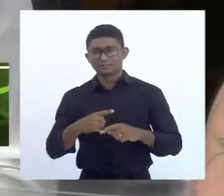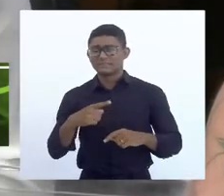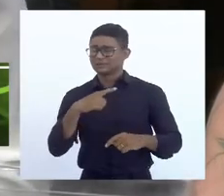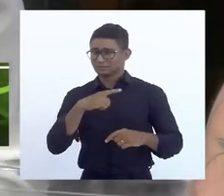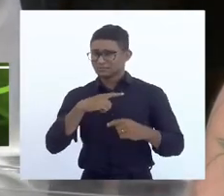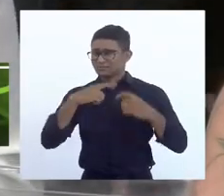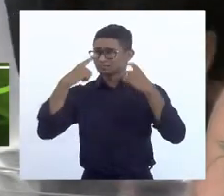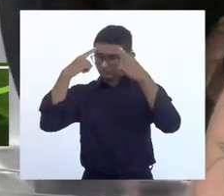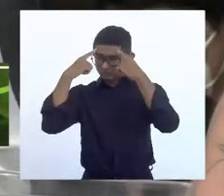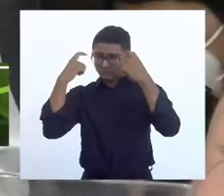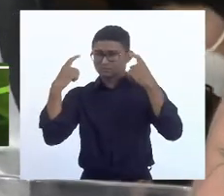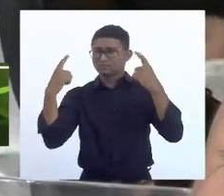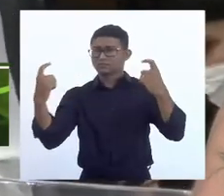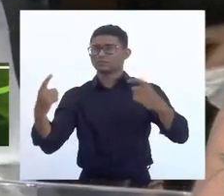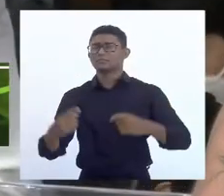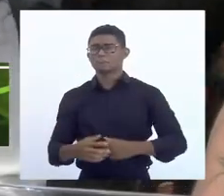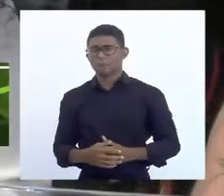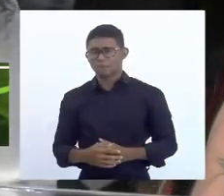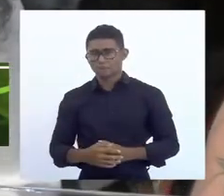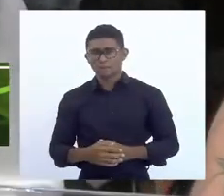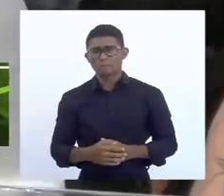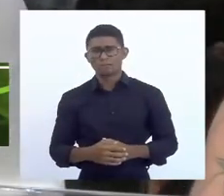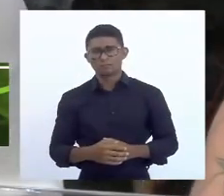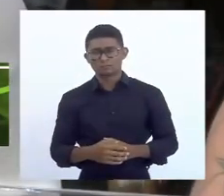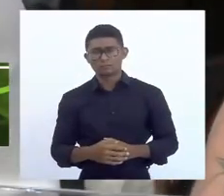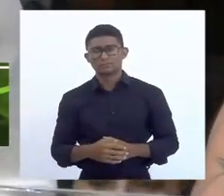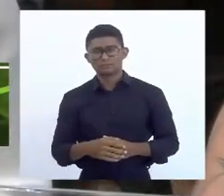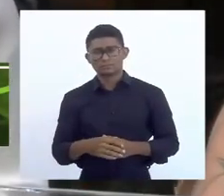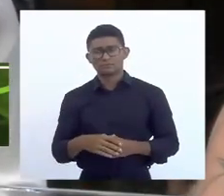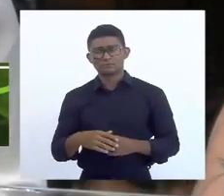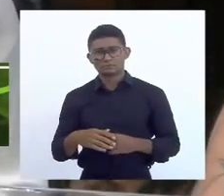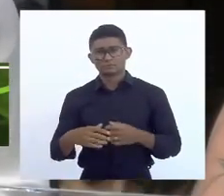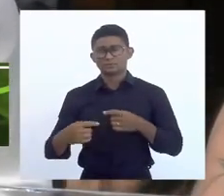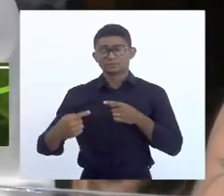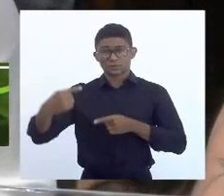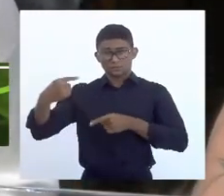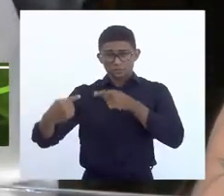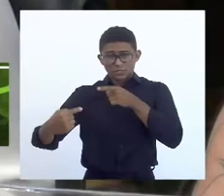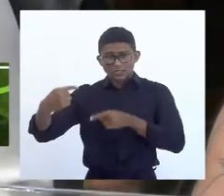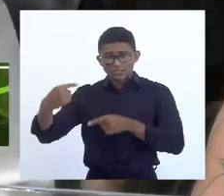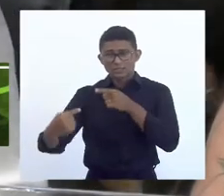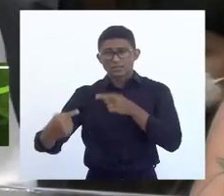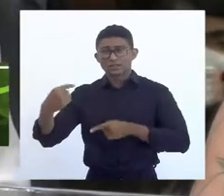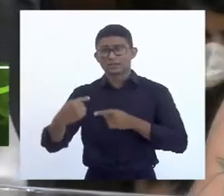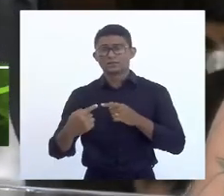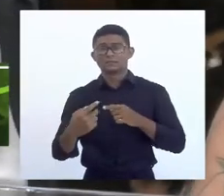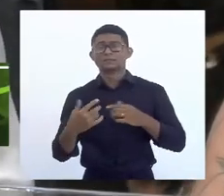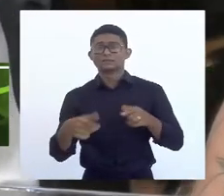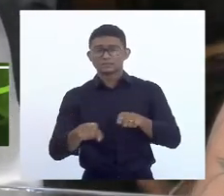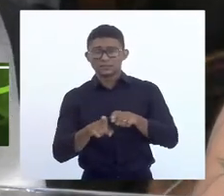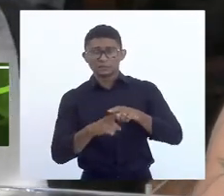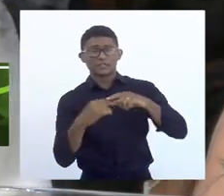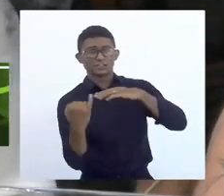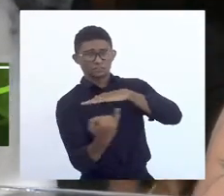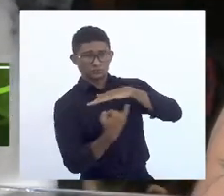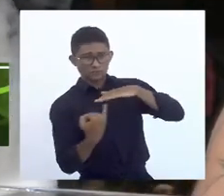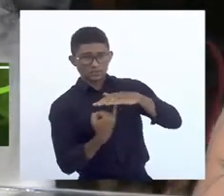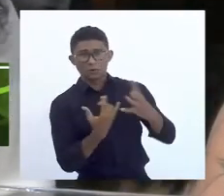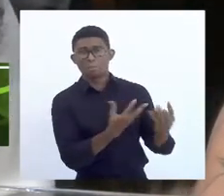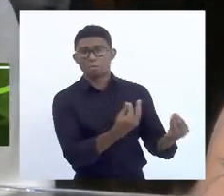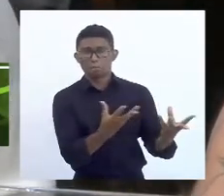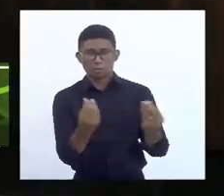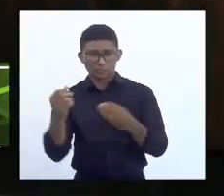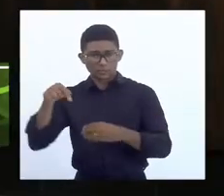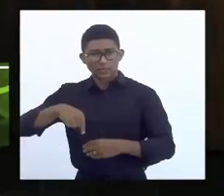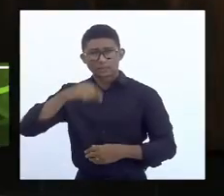abrangem, permeia cada vez mais a política, o parlamento e a institucionalidade brasileira. A